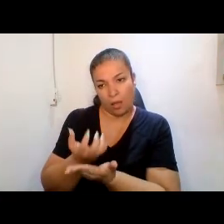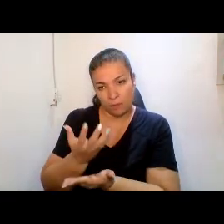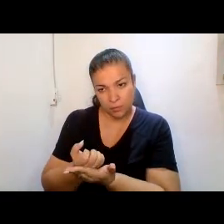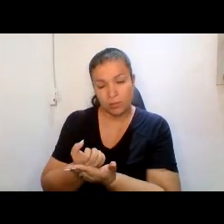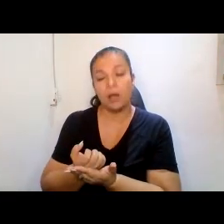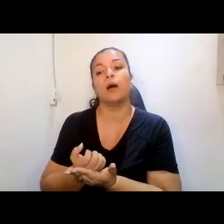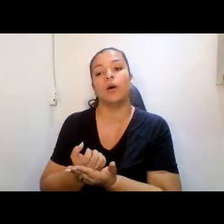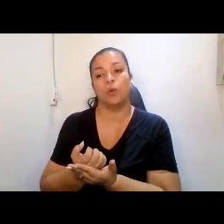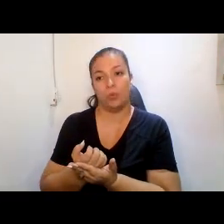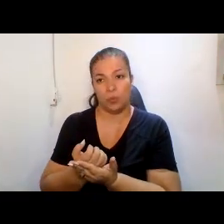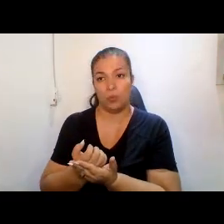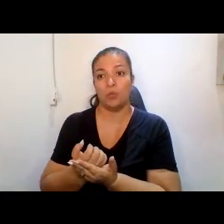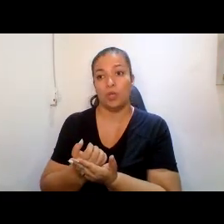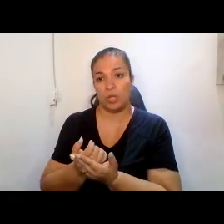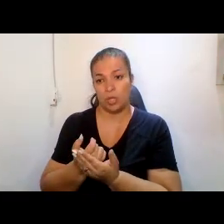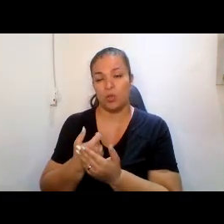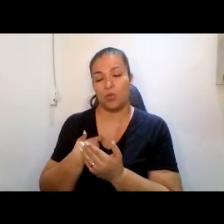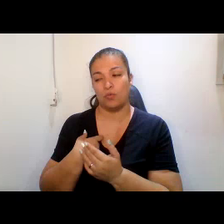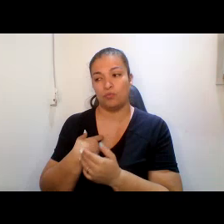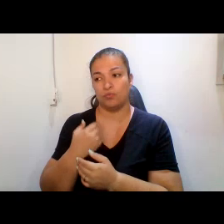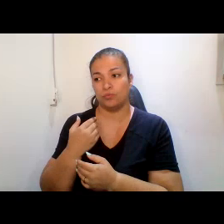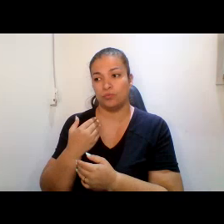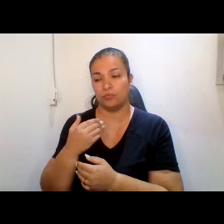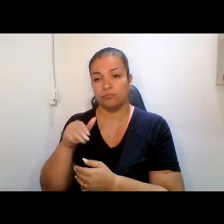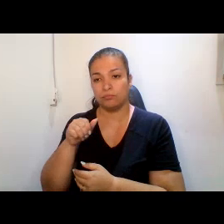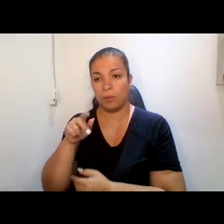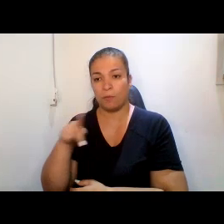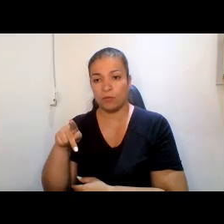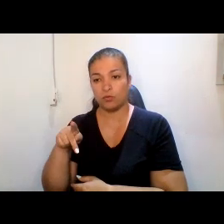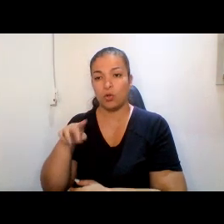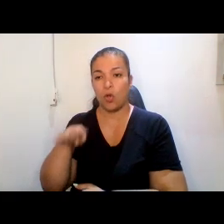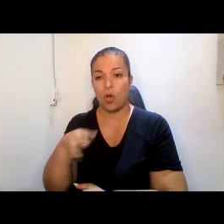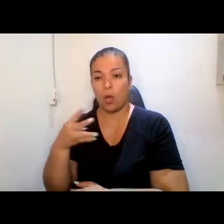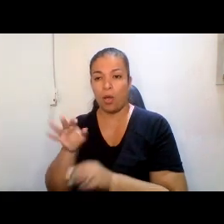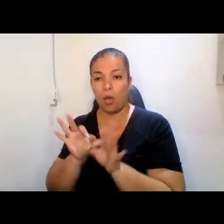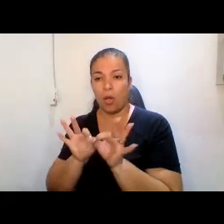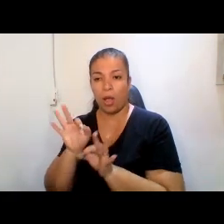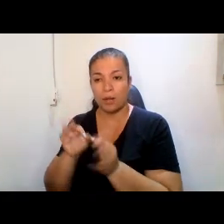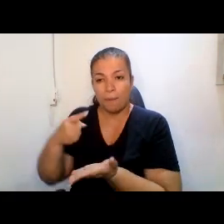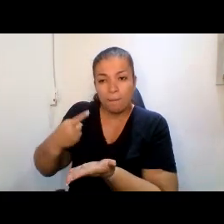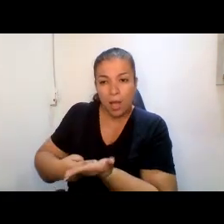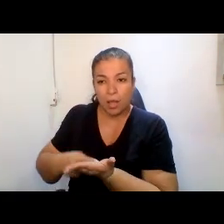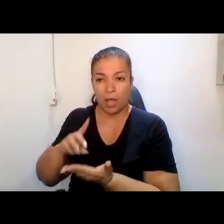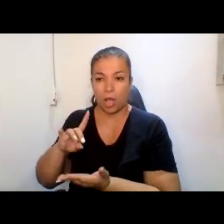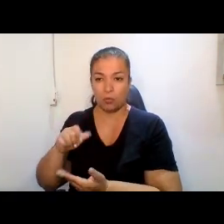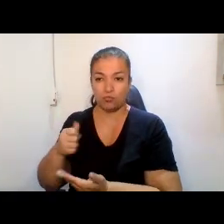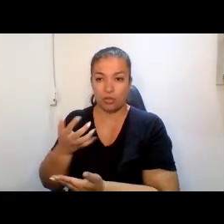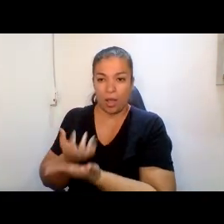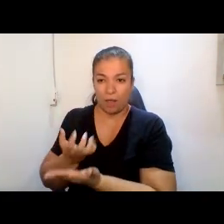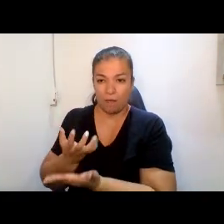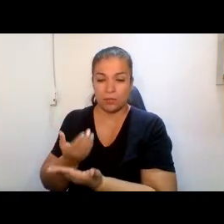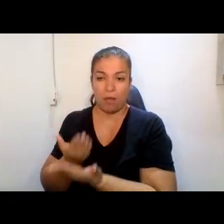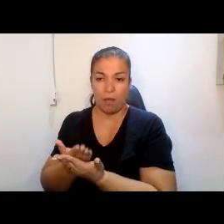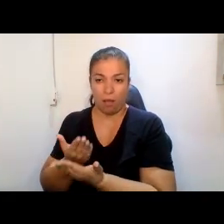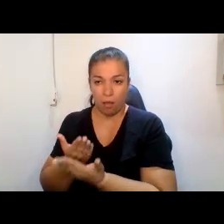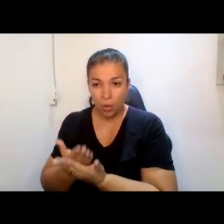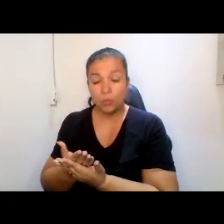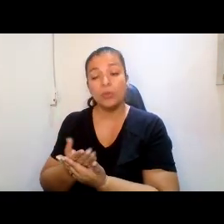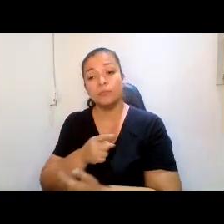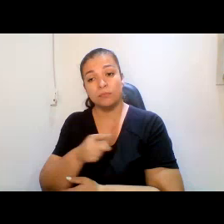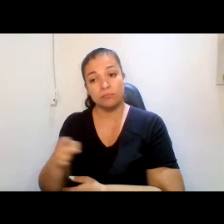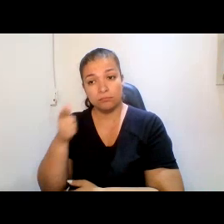fazendo com os professores, né, uma tabelinha do dia que eles vão gravar, para que vocês tenham e que a gente